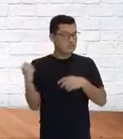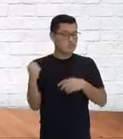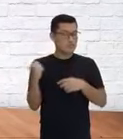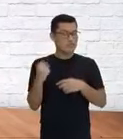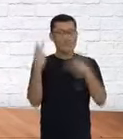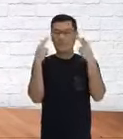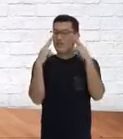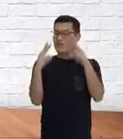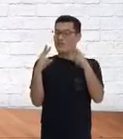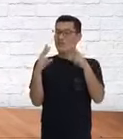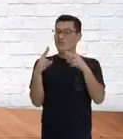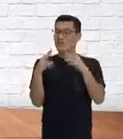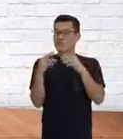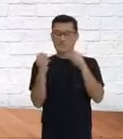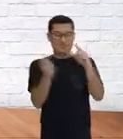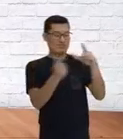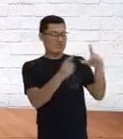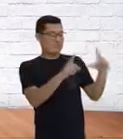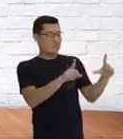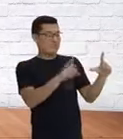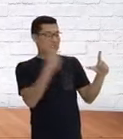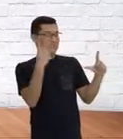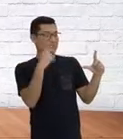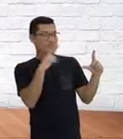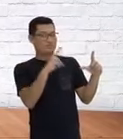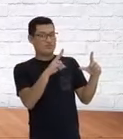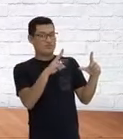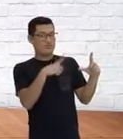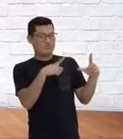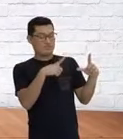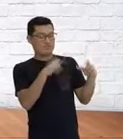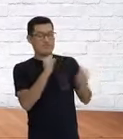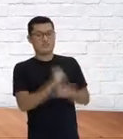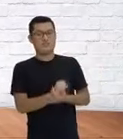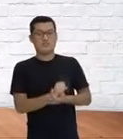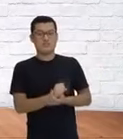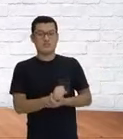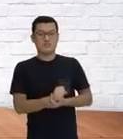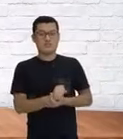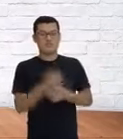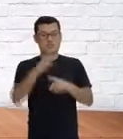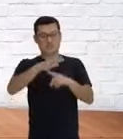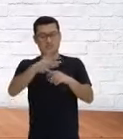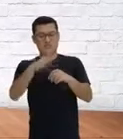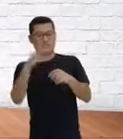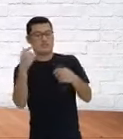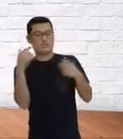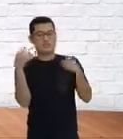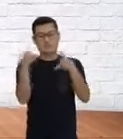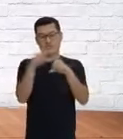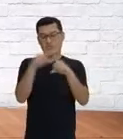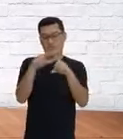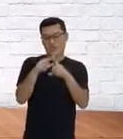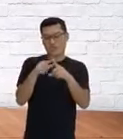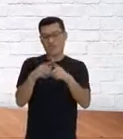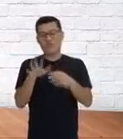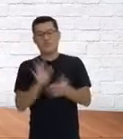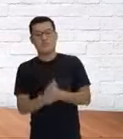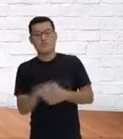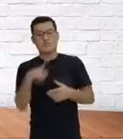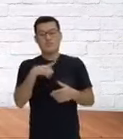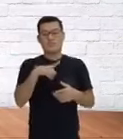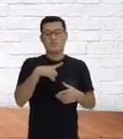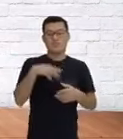olha aqui do lado né nosso croma eu vou ter aqui a festa de aparelhagem ou ter o